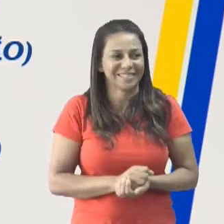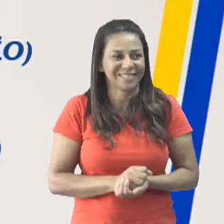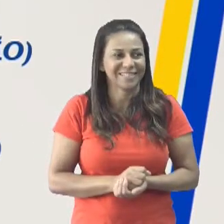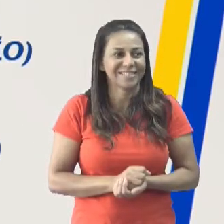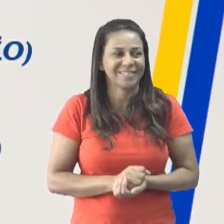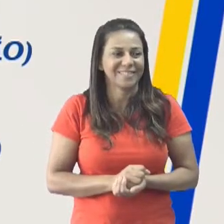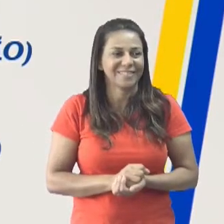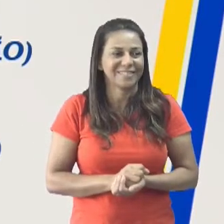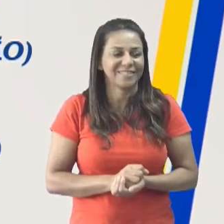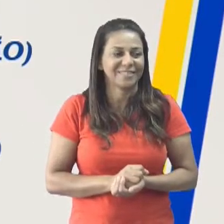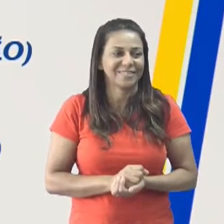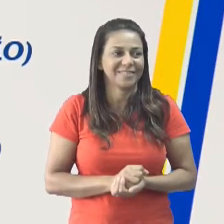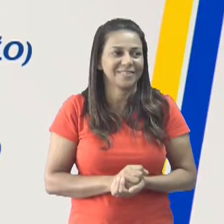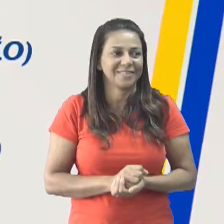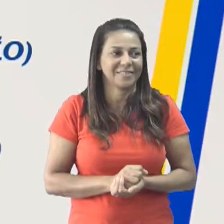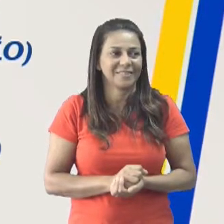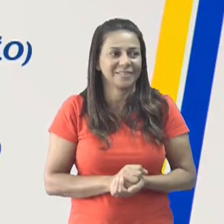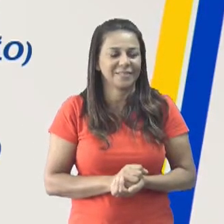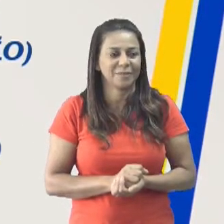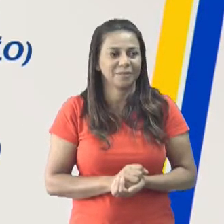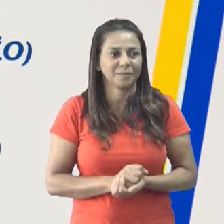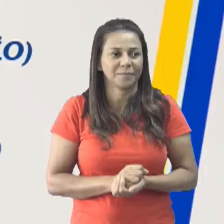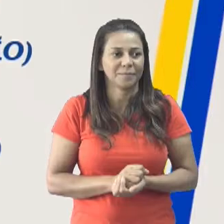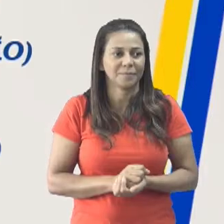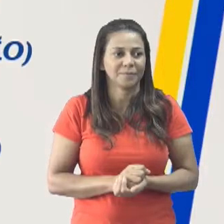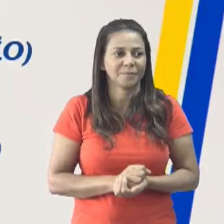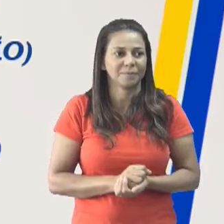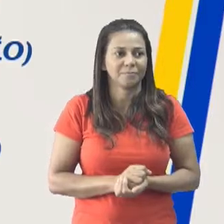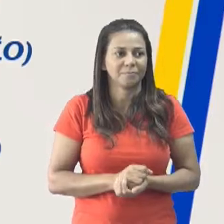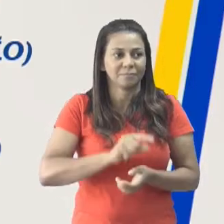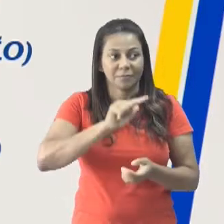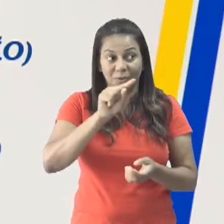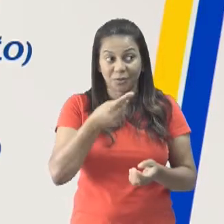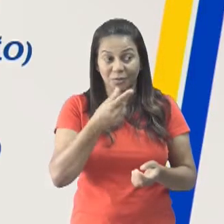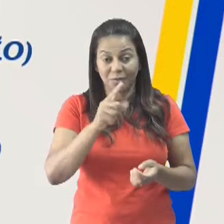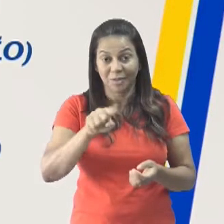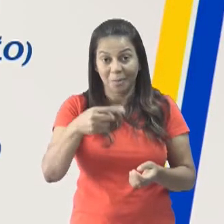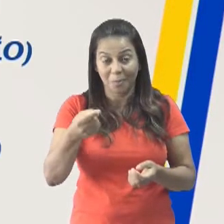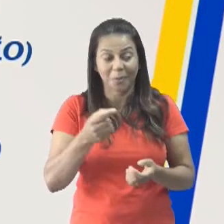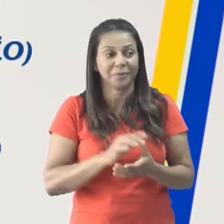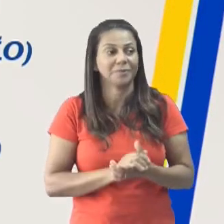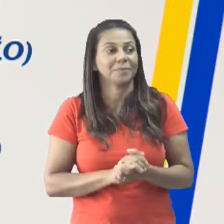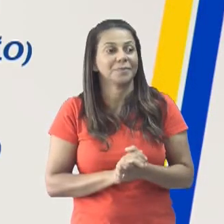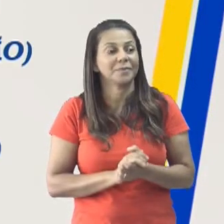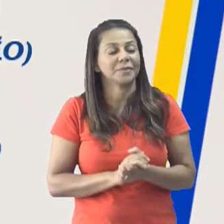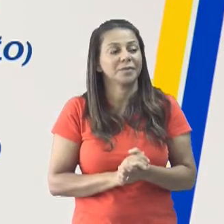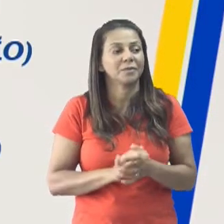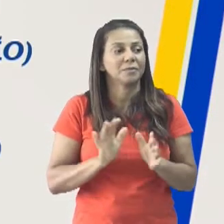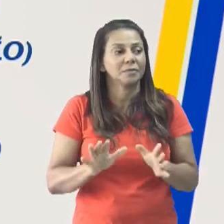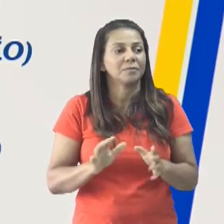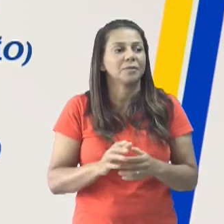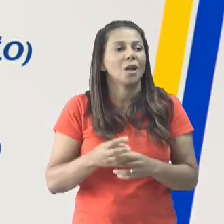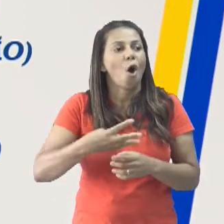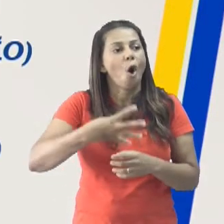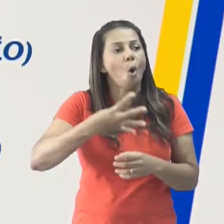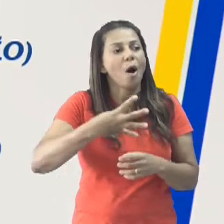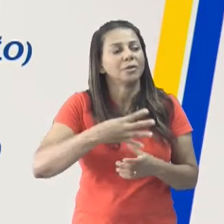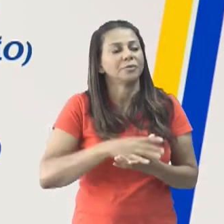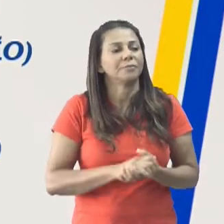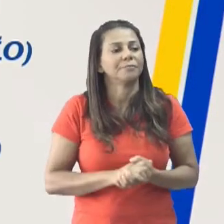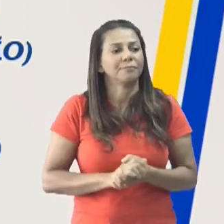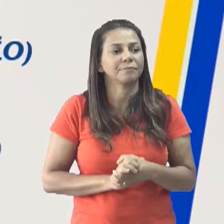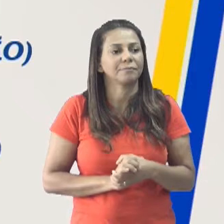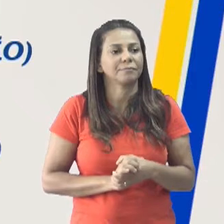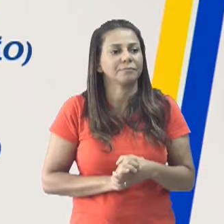acento. Olha, vem depois de uma vírgula. Não quero ficar onde,